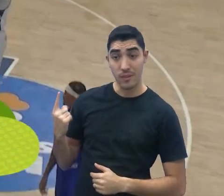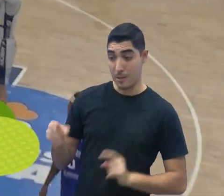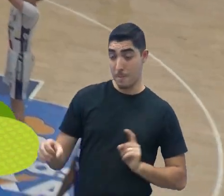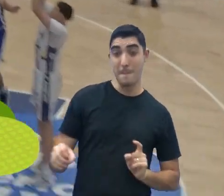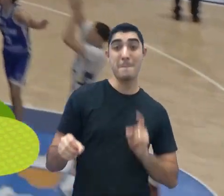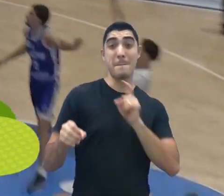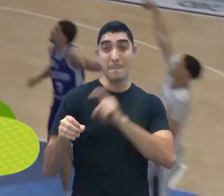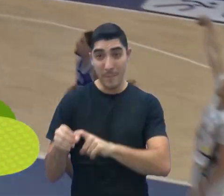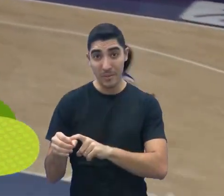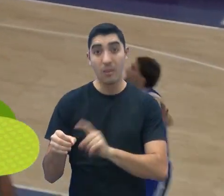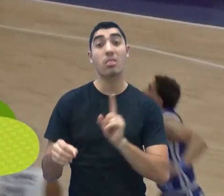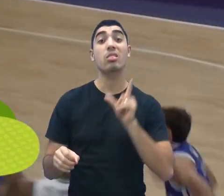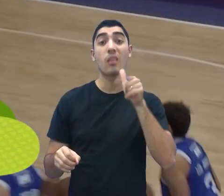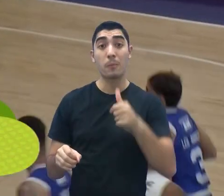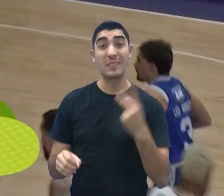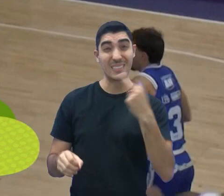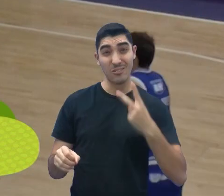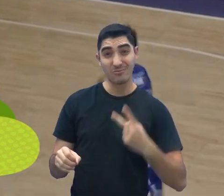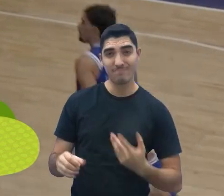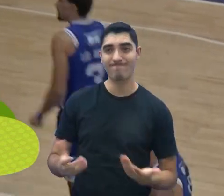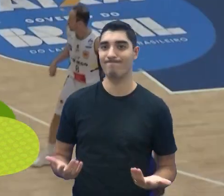livre. Já no segundo,